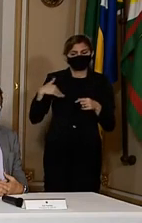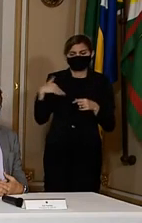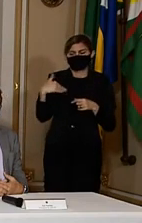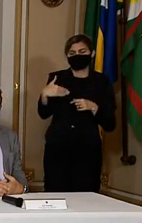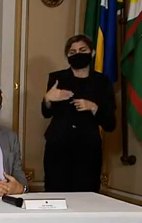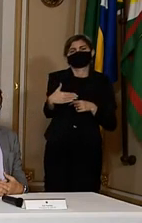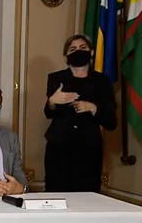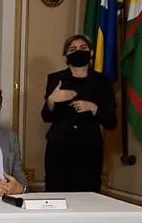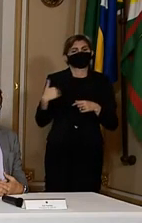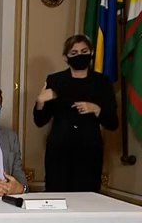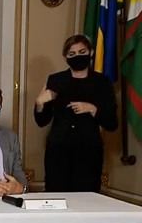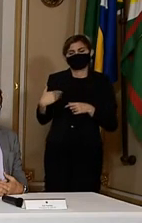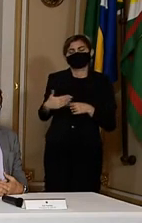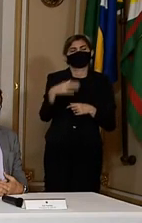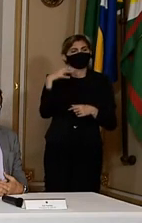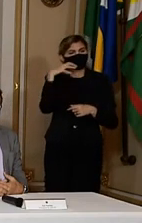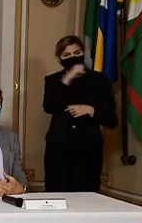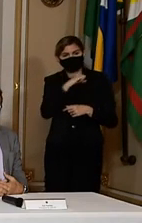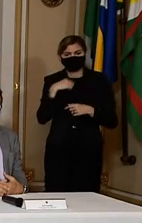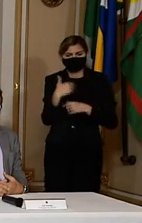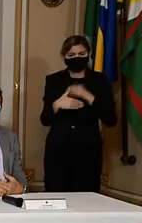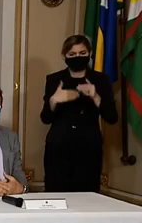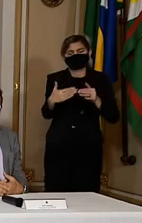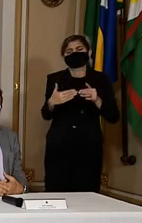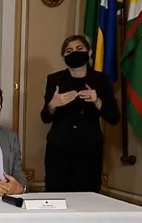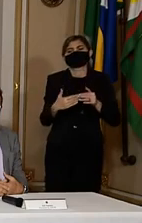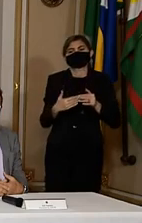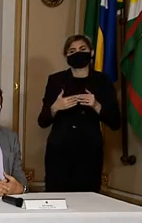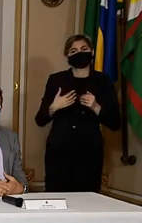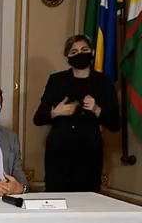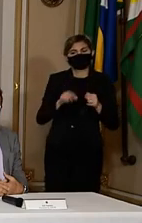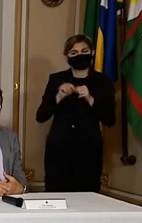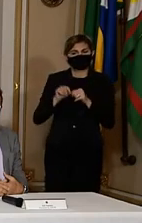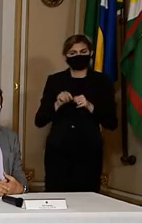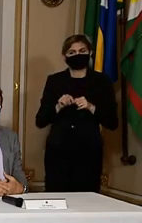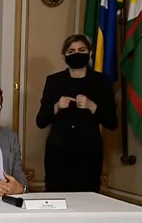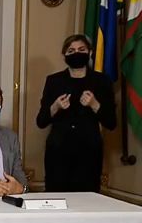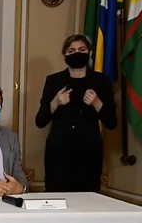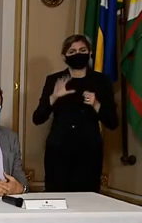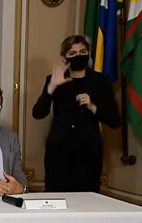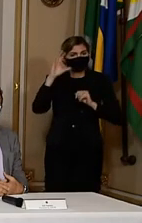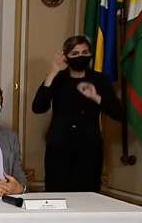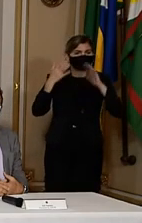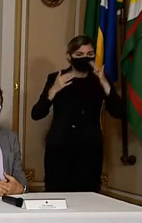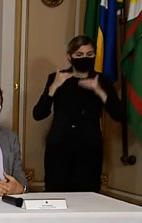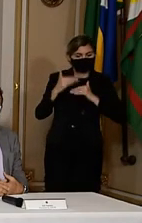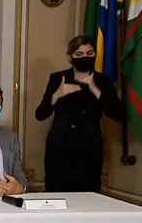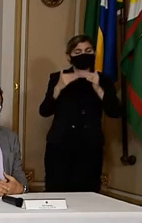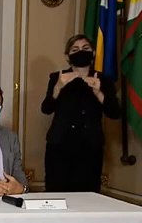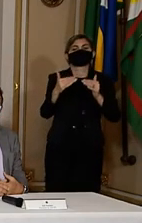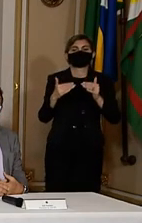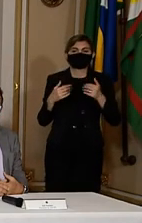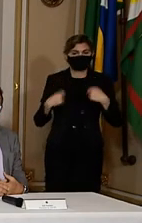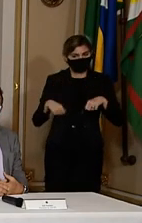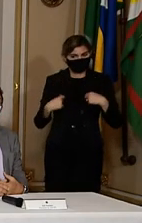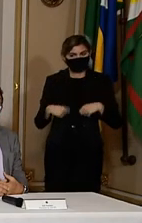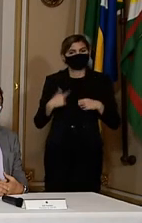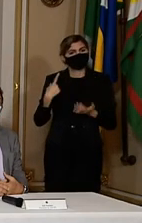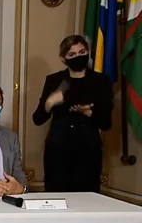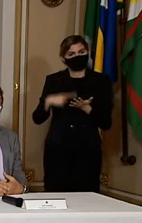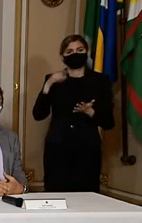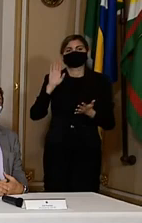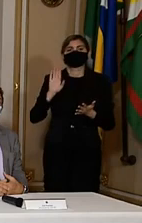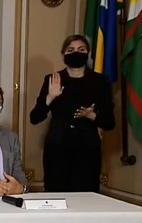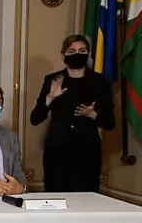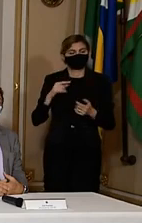avançar avançar com rapidez é vamos fazer as coisas acontecerem como e eu tenho compromisso